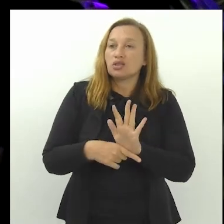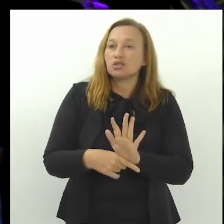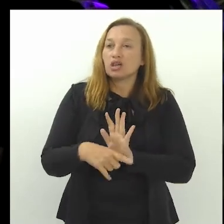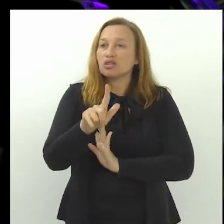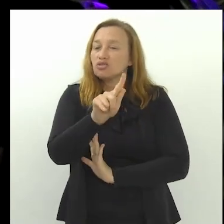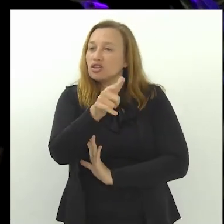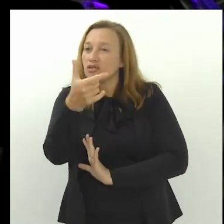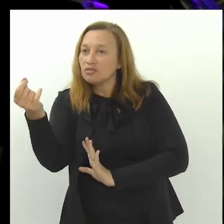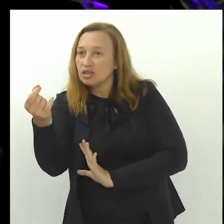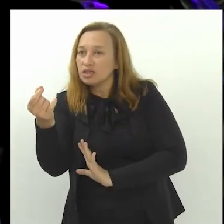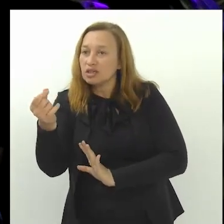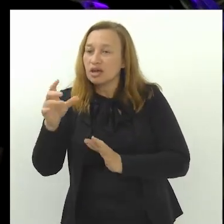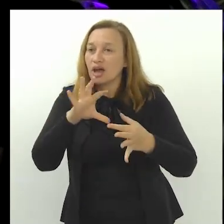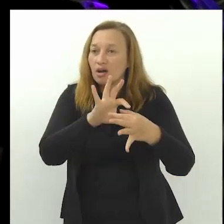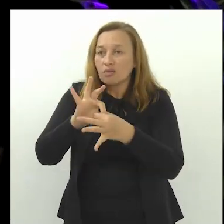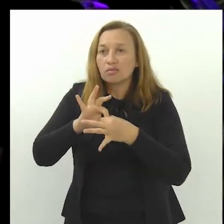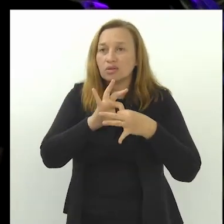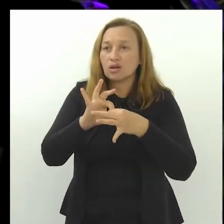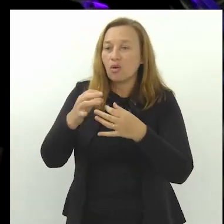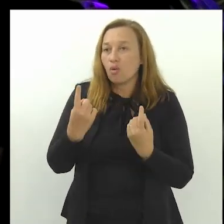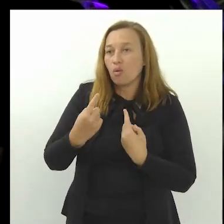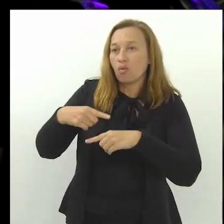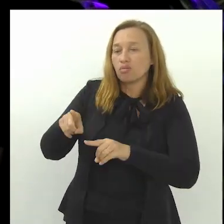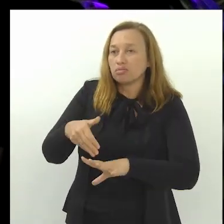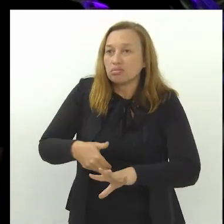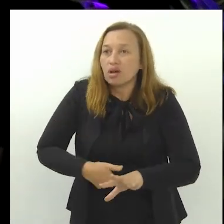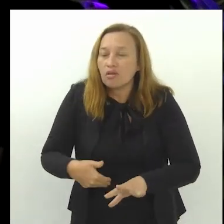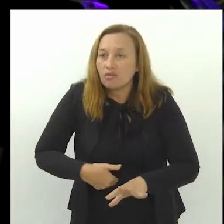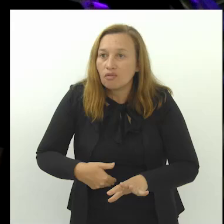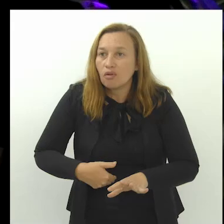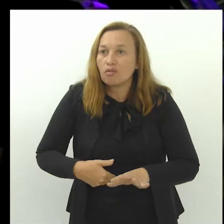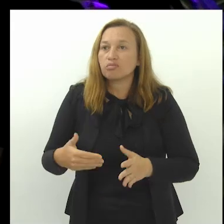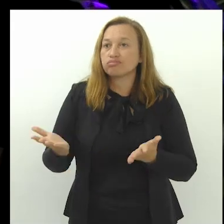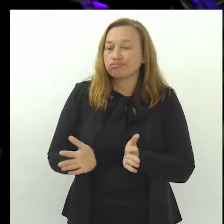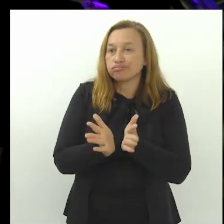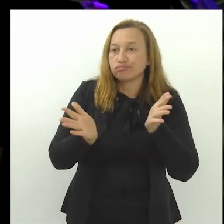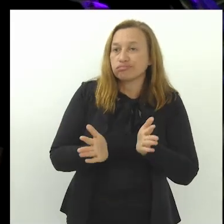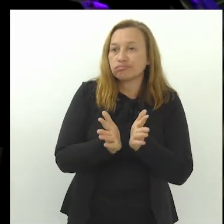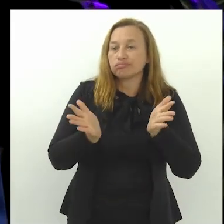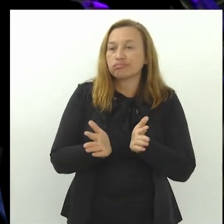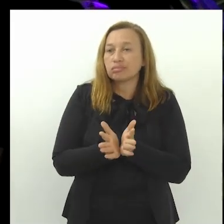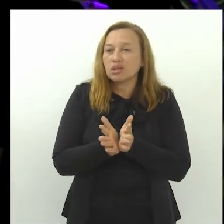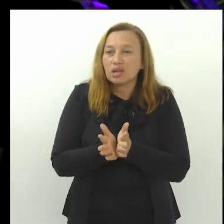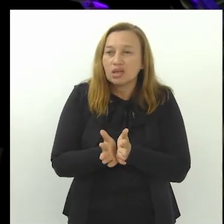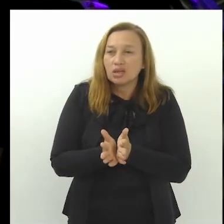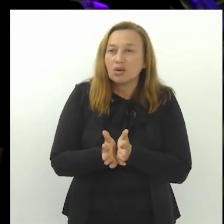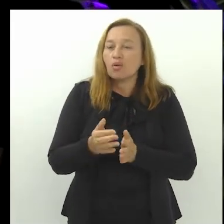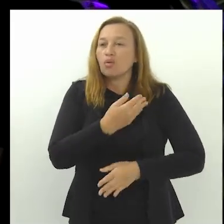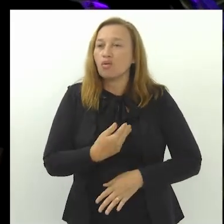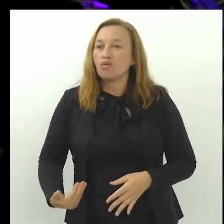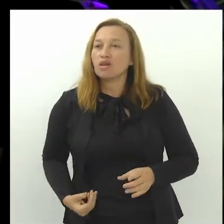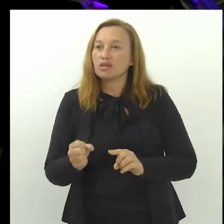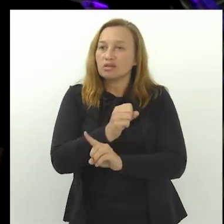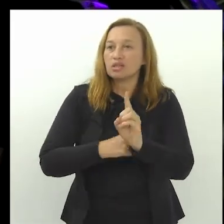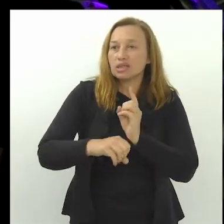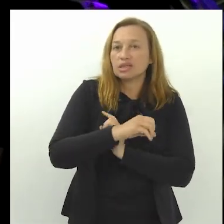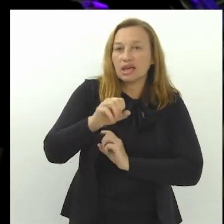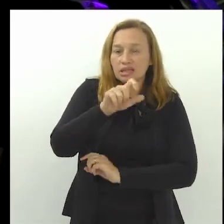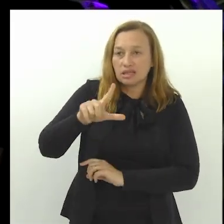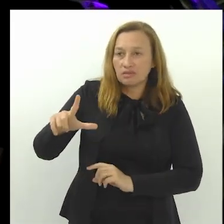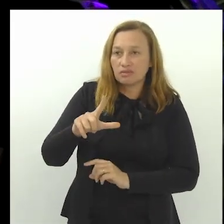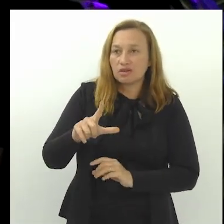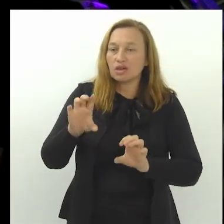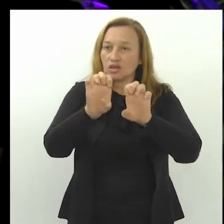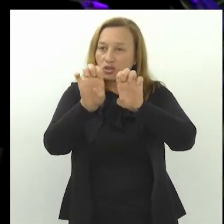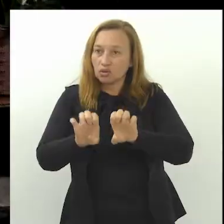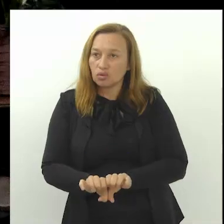exemplo, algo formal dentro do G20, relativa à aliança contra a fome e a pobreza, mesmo que o governo mude, depois a sociedade civil